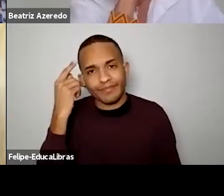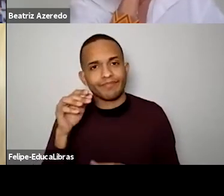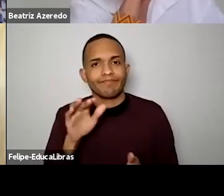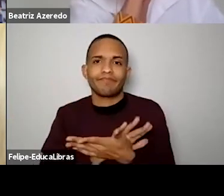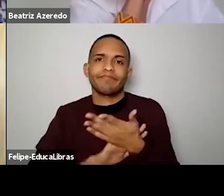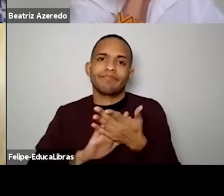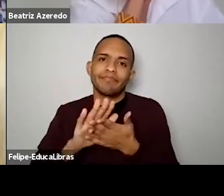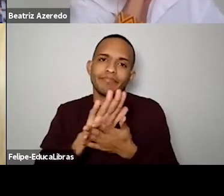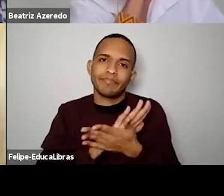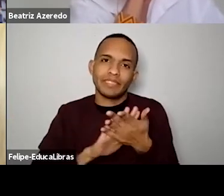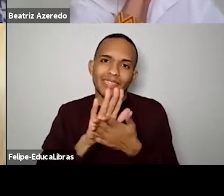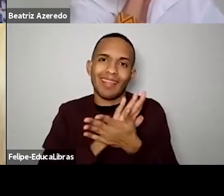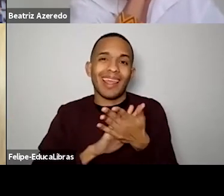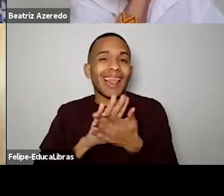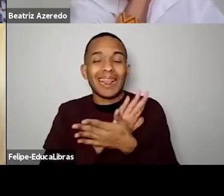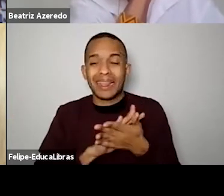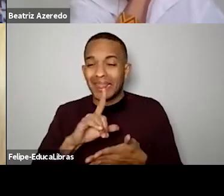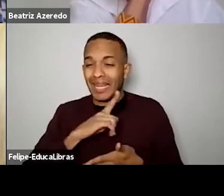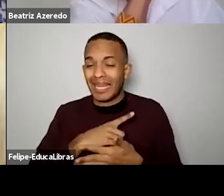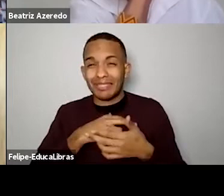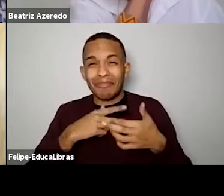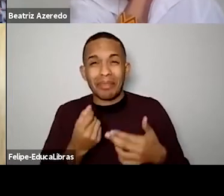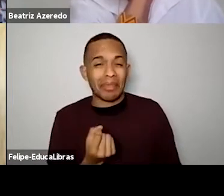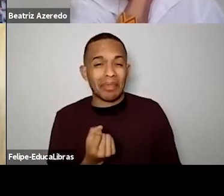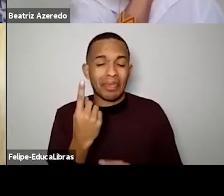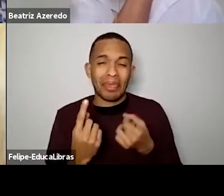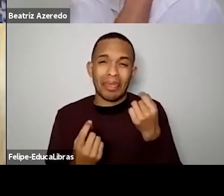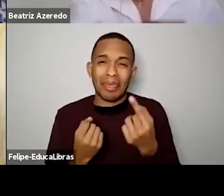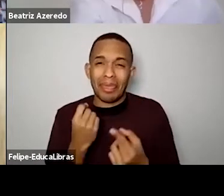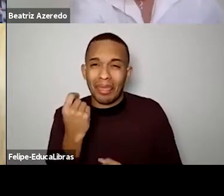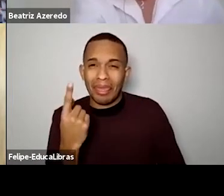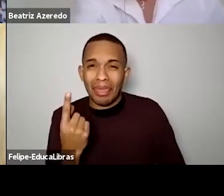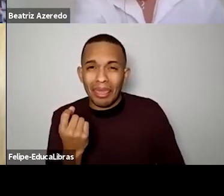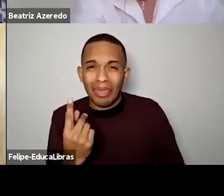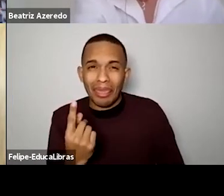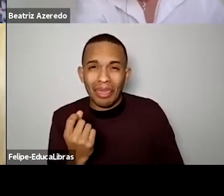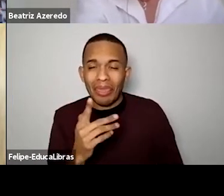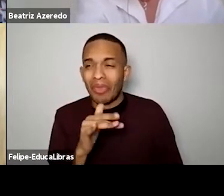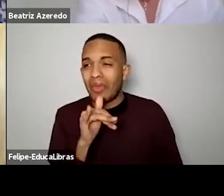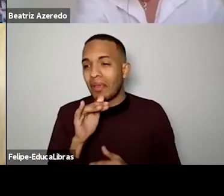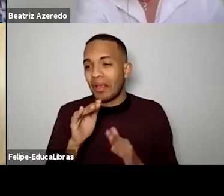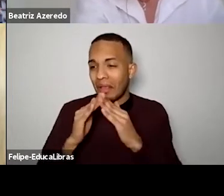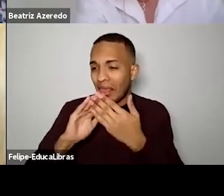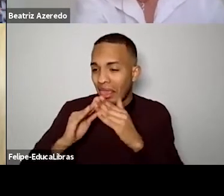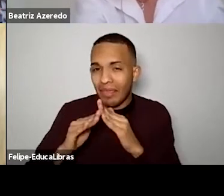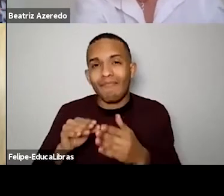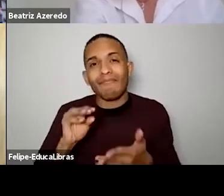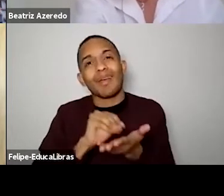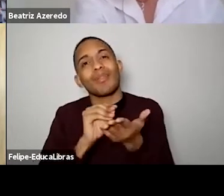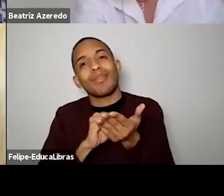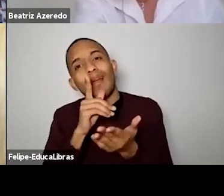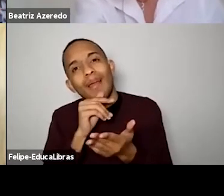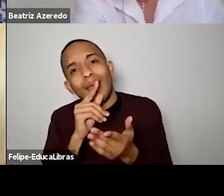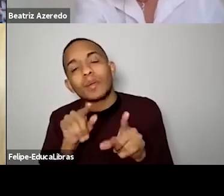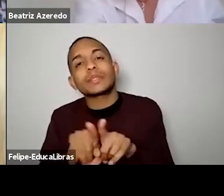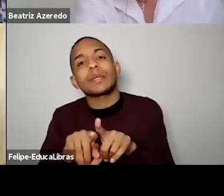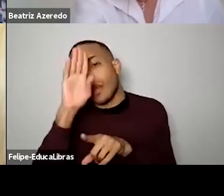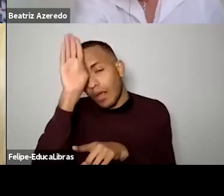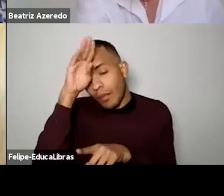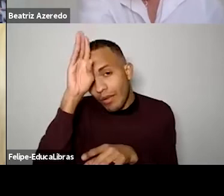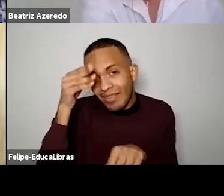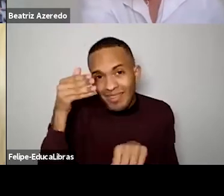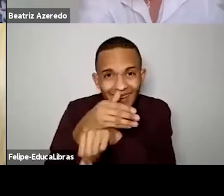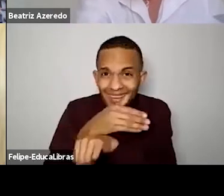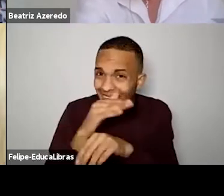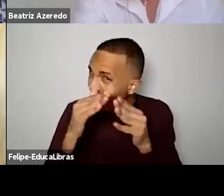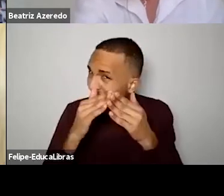de anormalidades acontecendo aqui, como milhares de pessoas morando em cima do córrego, ainda está faltando água em Paraisópolis, as ambulâncias do SAMU não vêm nas